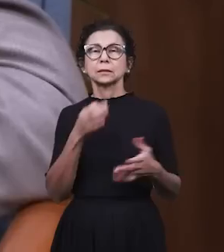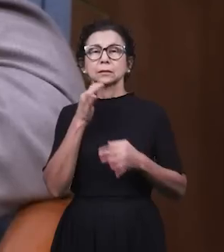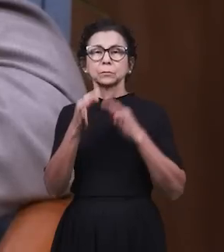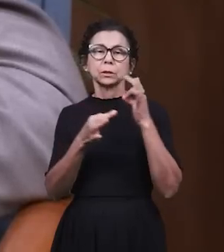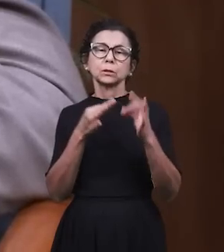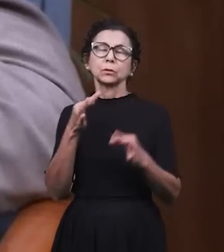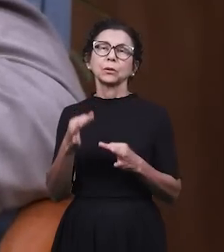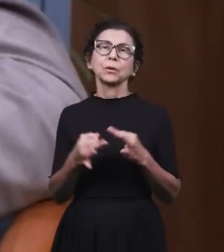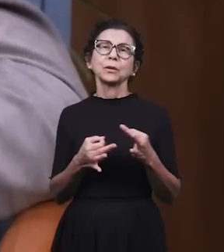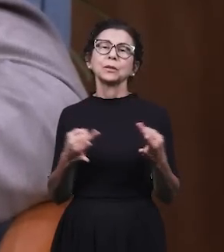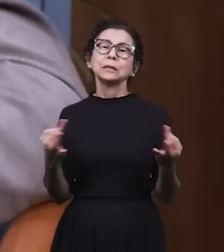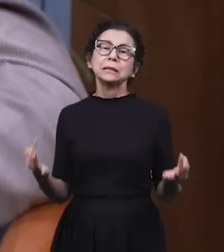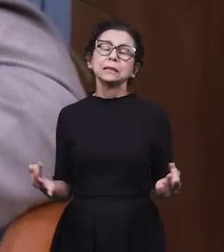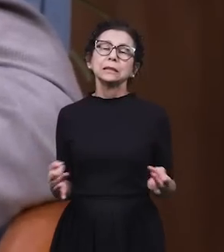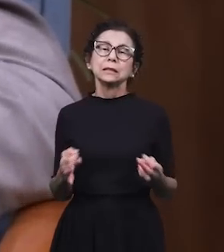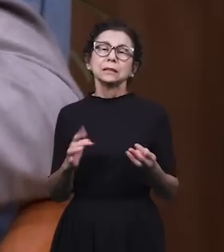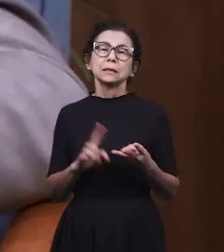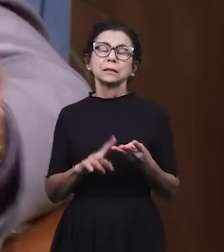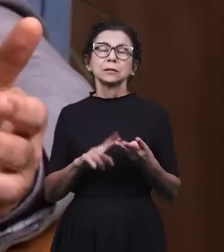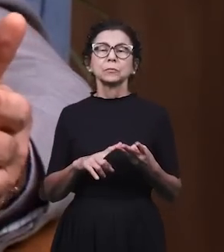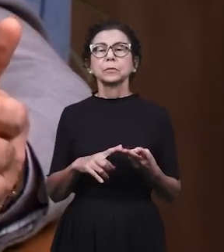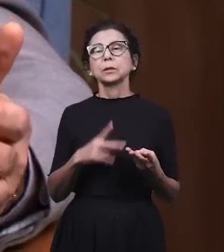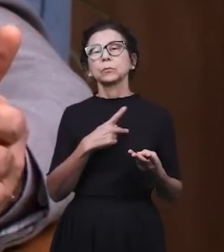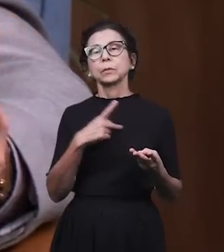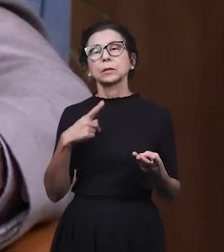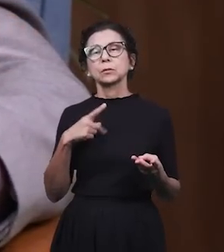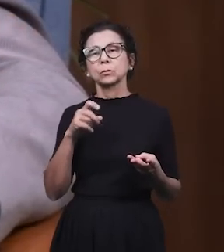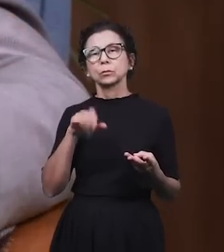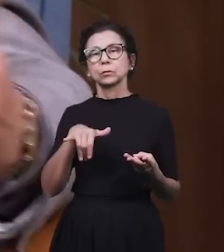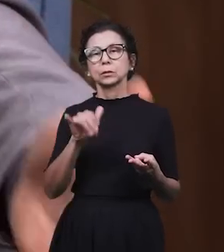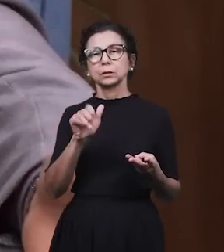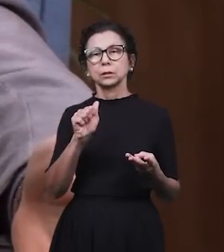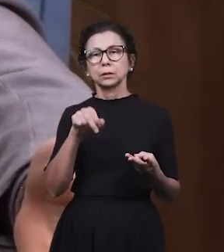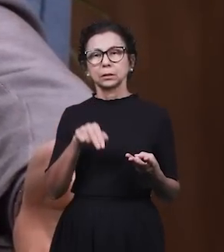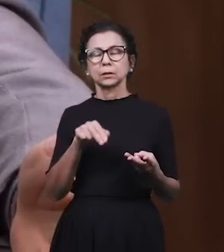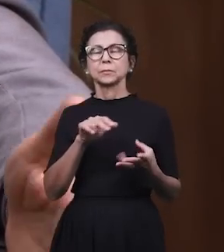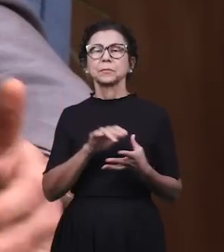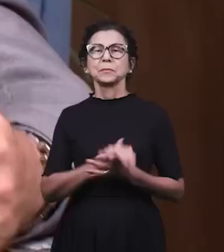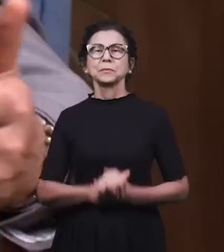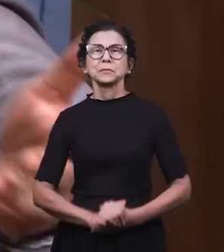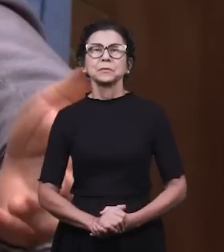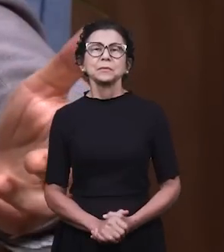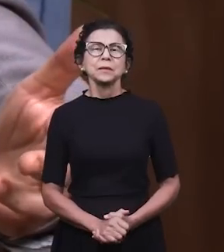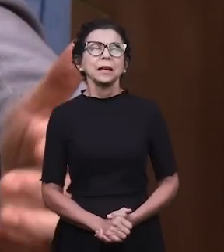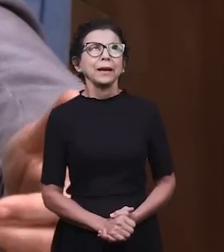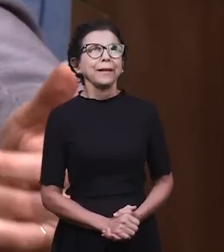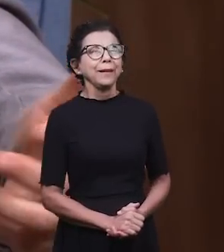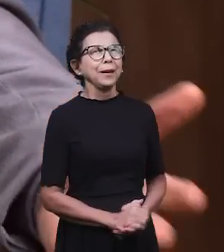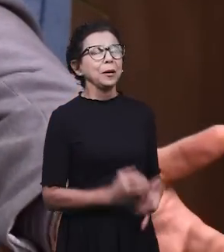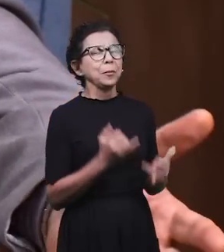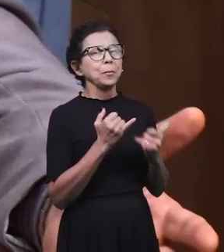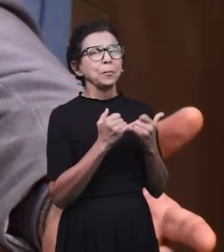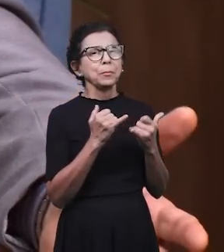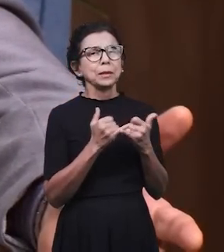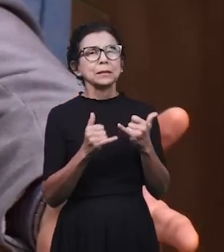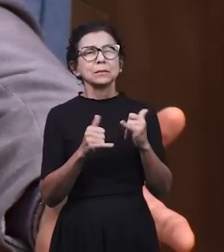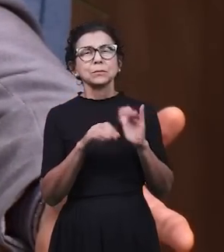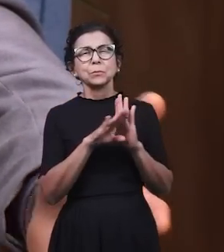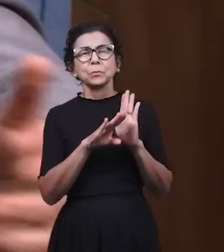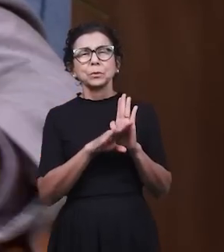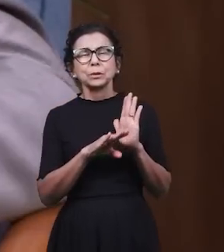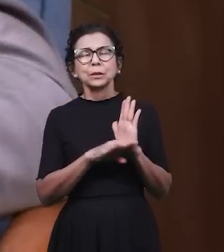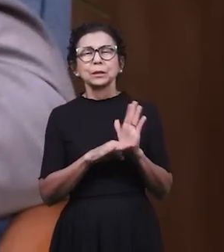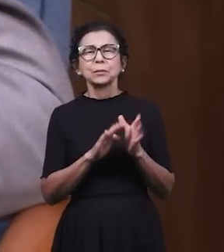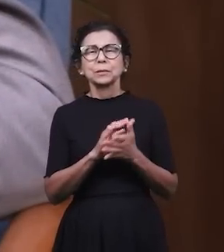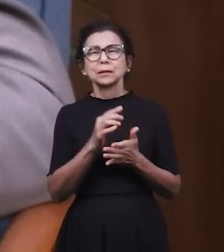Edson Ian. Quer dizer, foi quase que uma sequência do programa da Igreja Cristã Maranata, que fala sobre as 7 cartas, que está indo também pela TV,